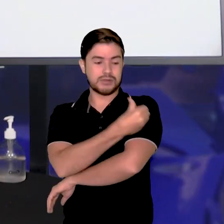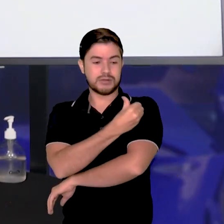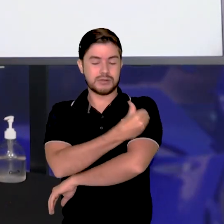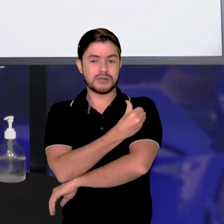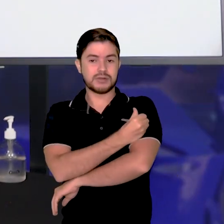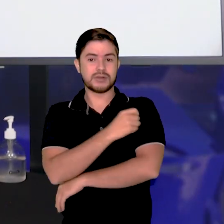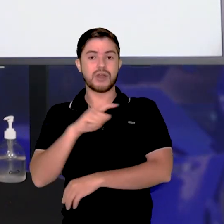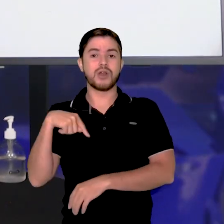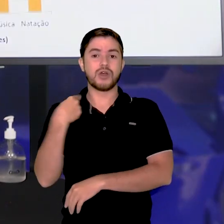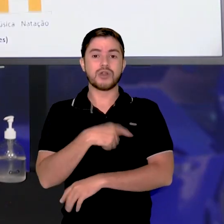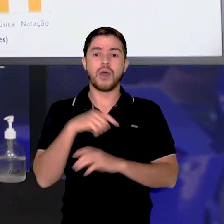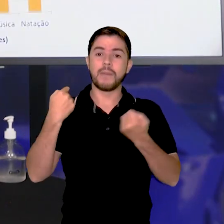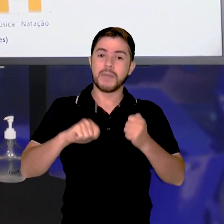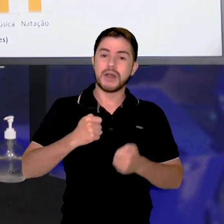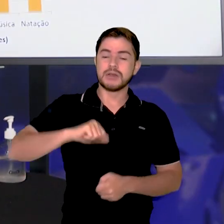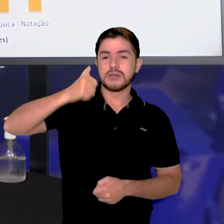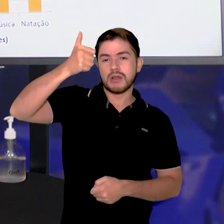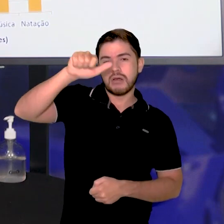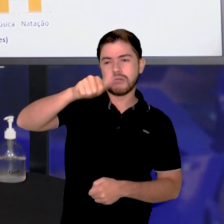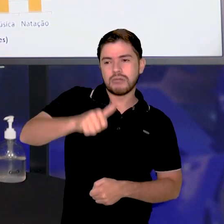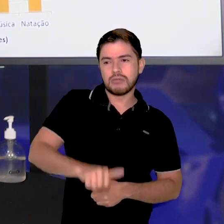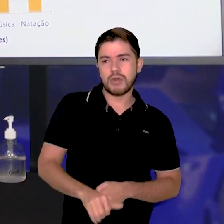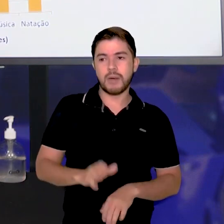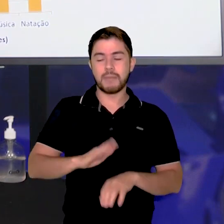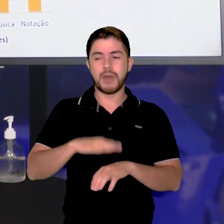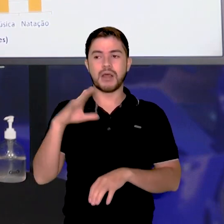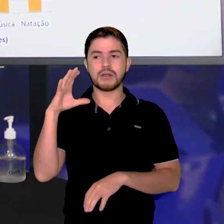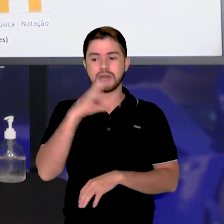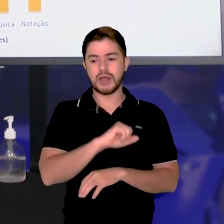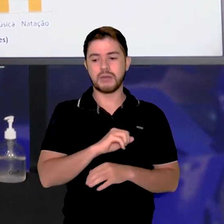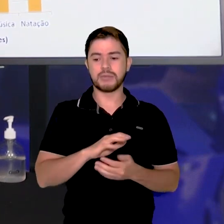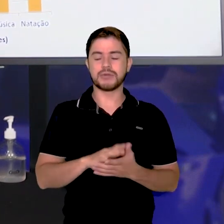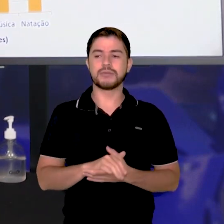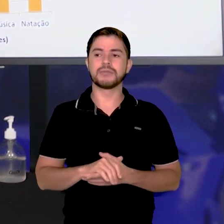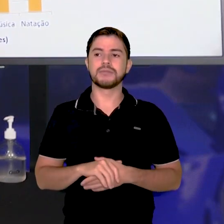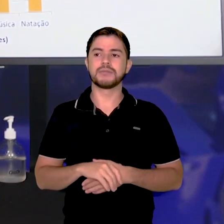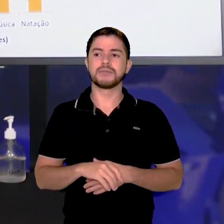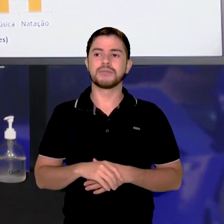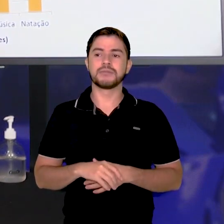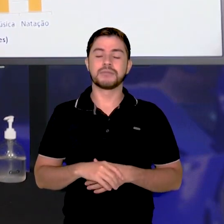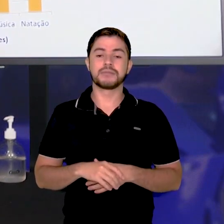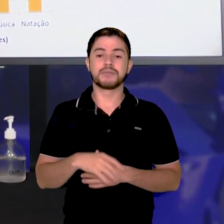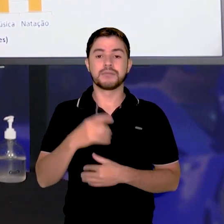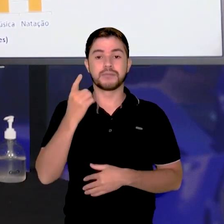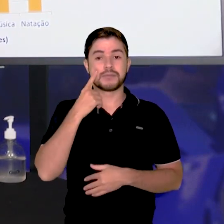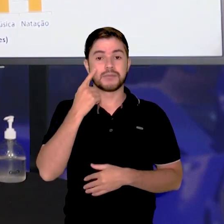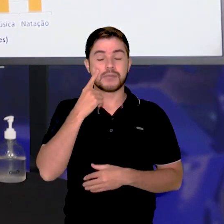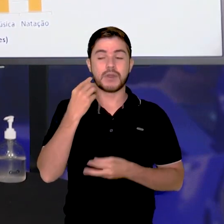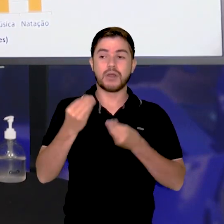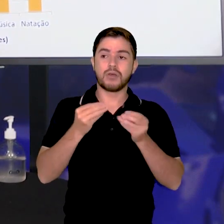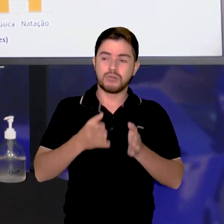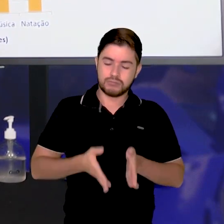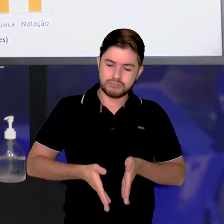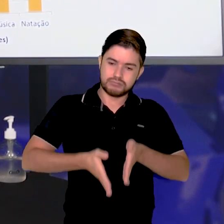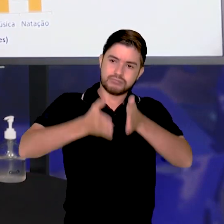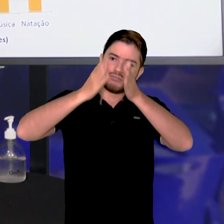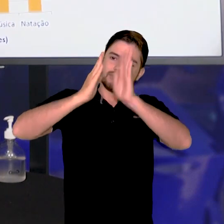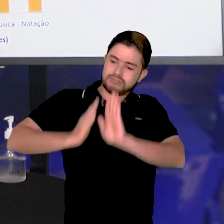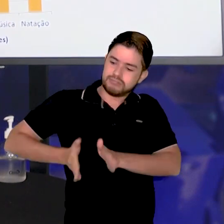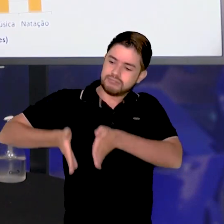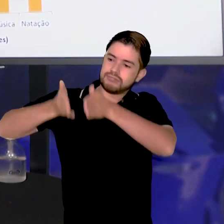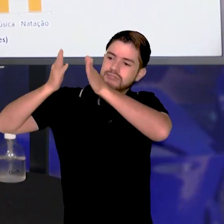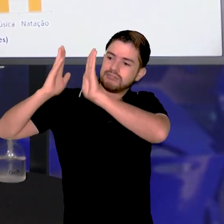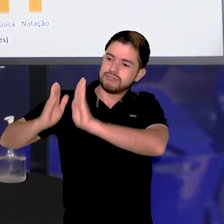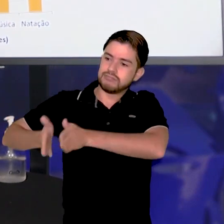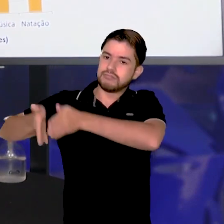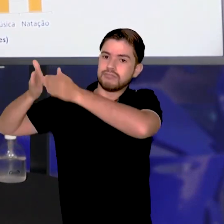o nosso gráfico, não é? Porque a nossa análise fica mais rápido. Se eu pegar aqui o gráfico, por exemplo, de colunas, aqui, ó, de acordo com esse gráfico, qual é